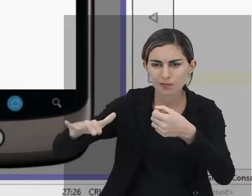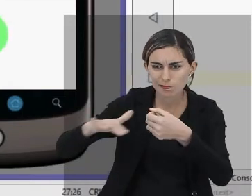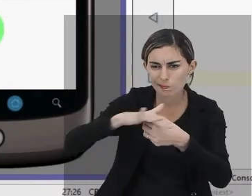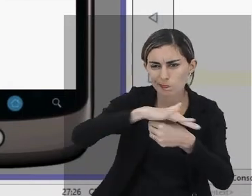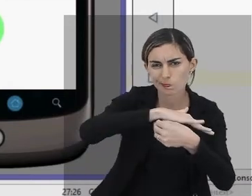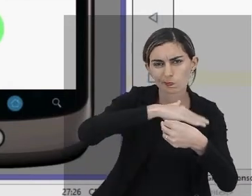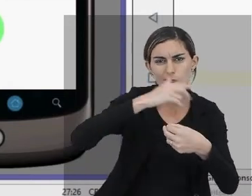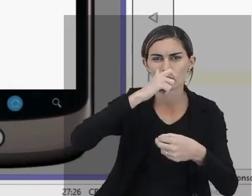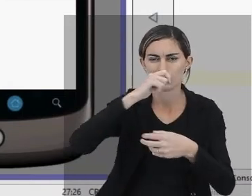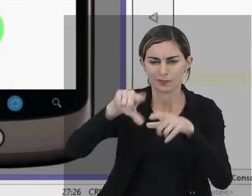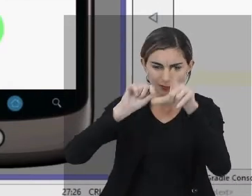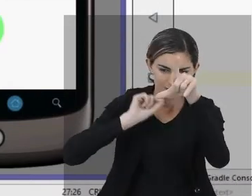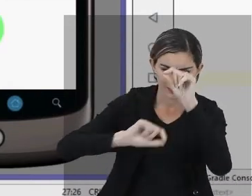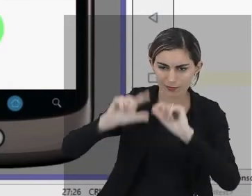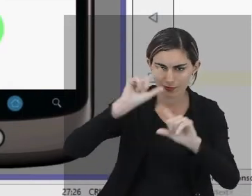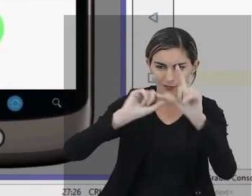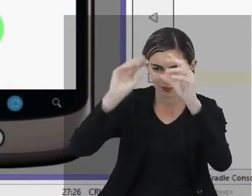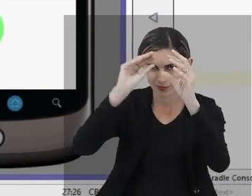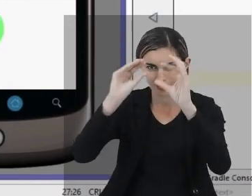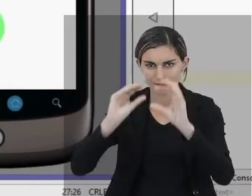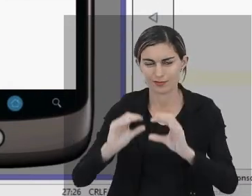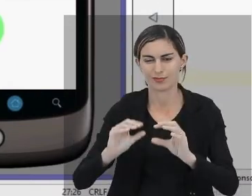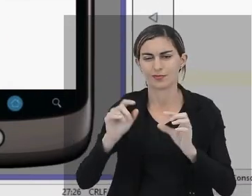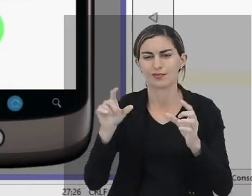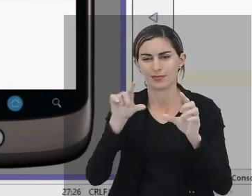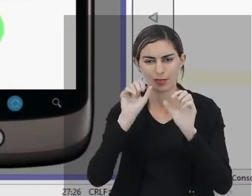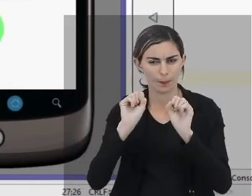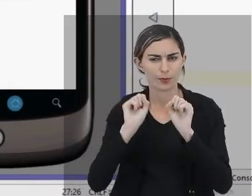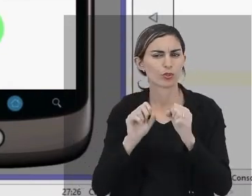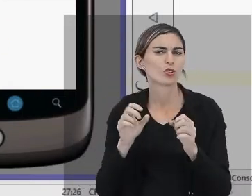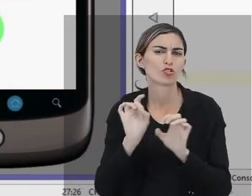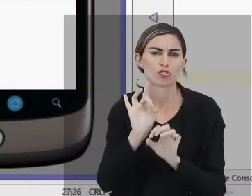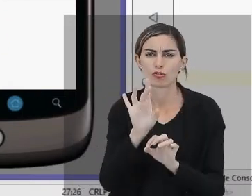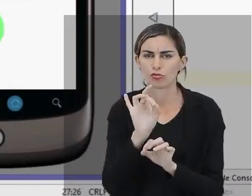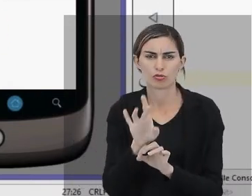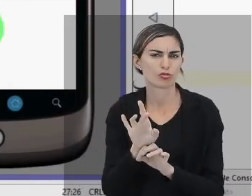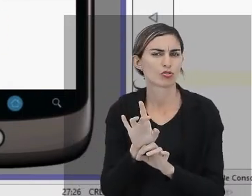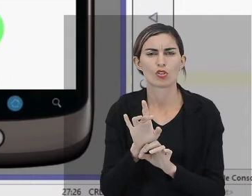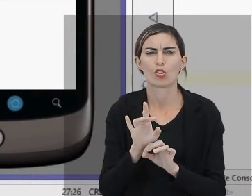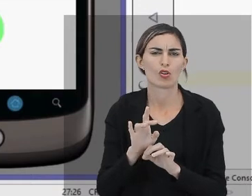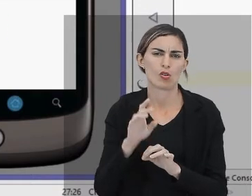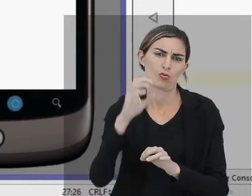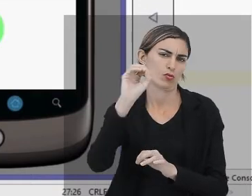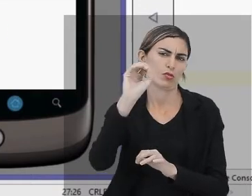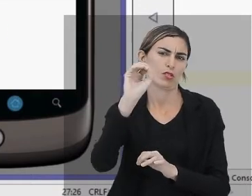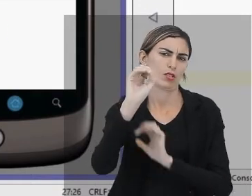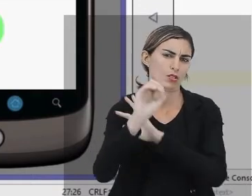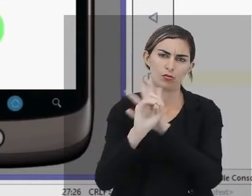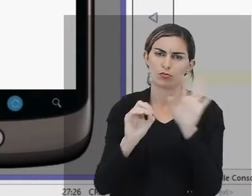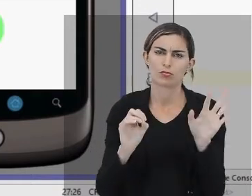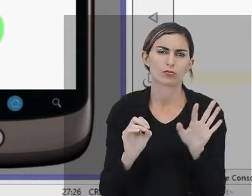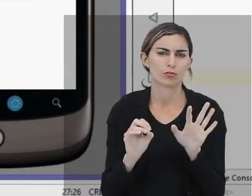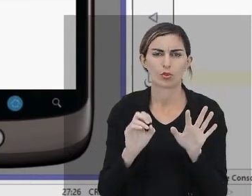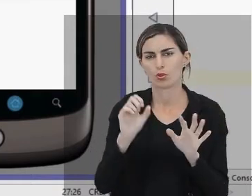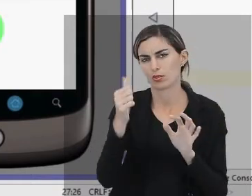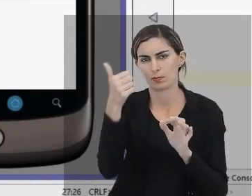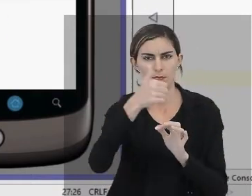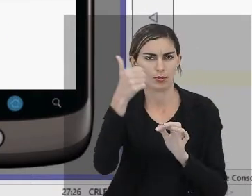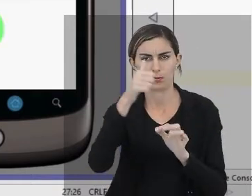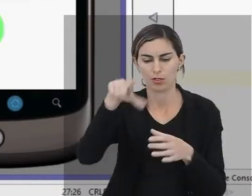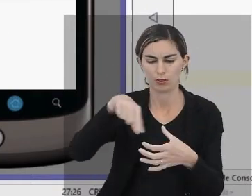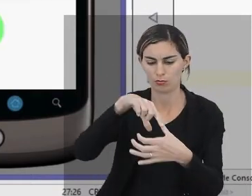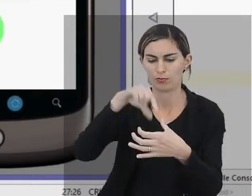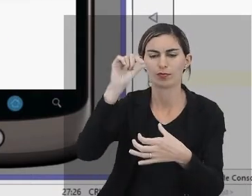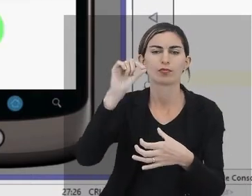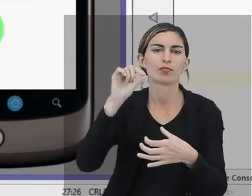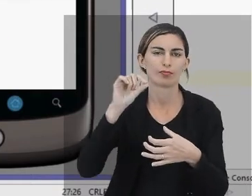enchido isso daqui se fosse o caso, ou poderia ter apenas o botão 0, se ele fosse o primeiro a